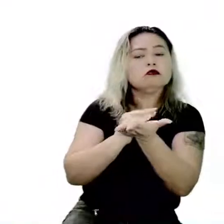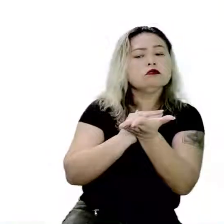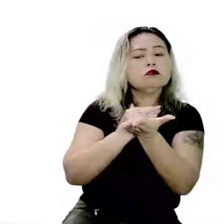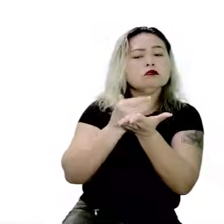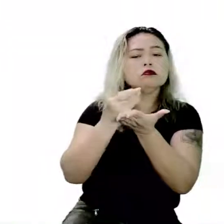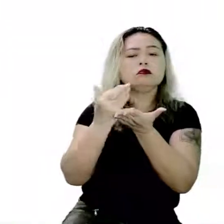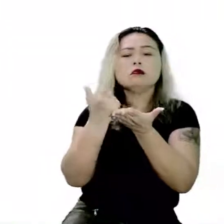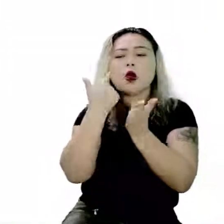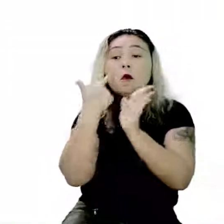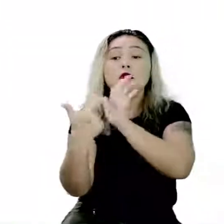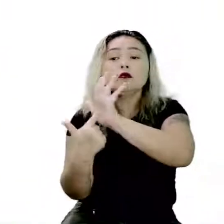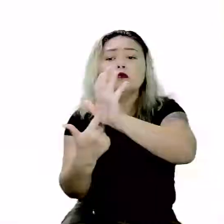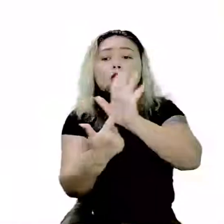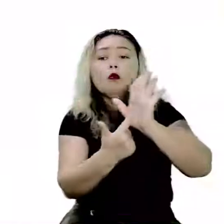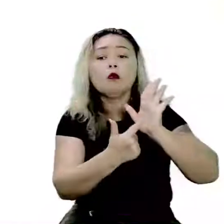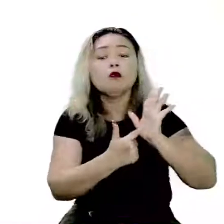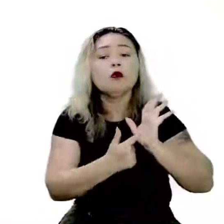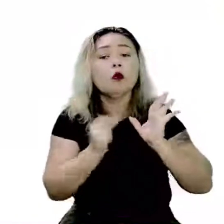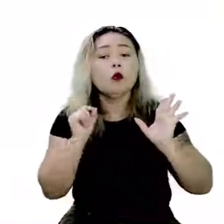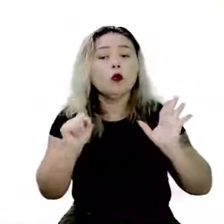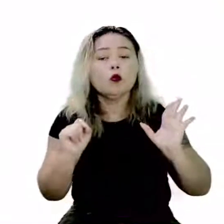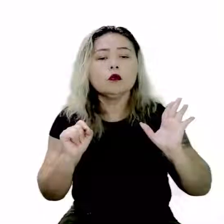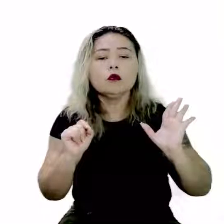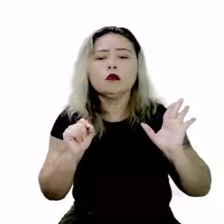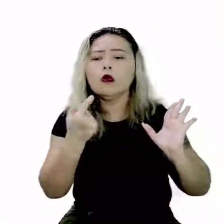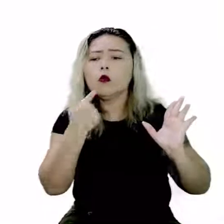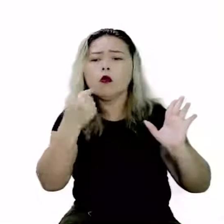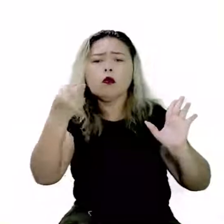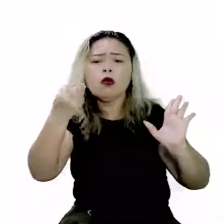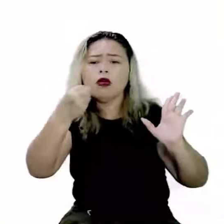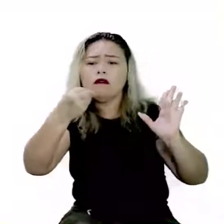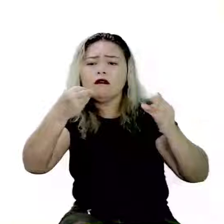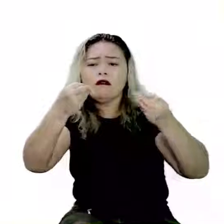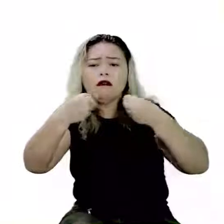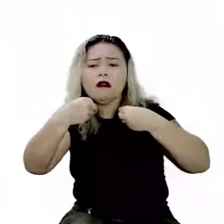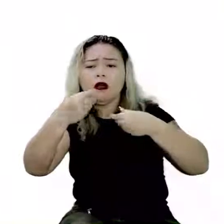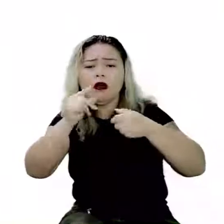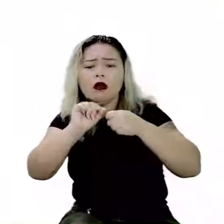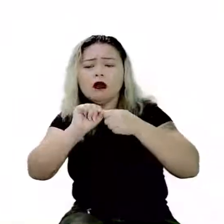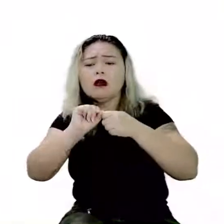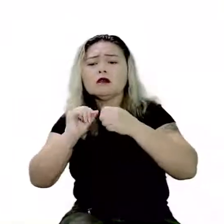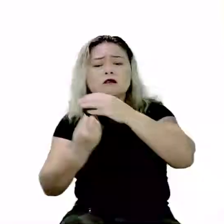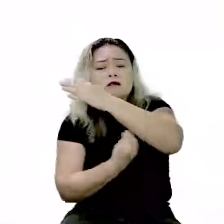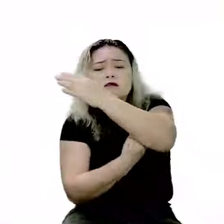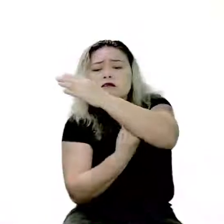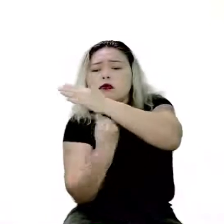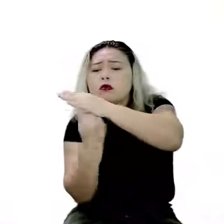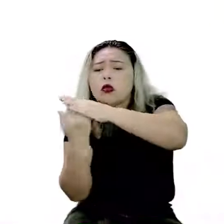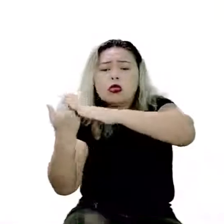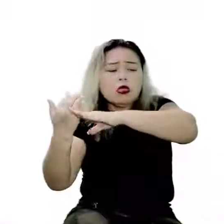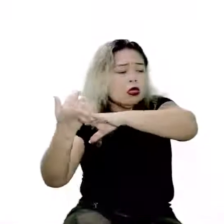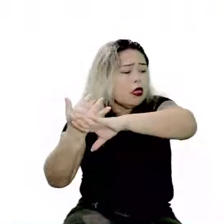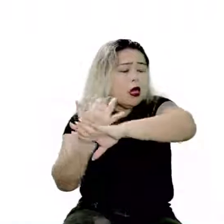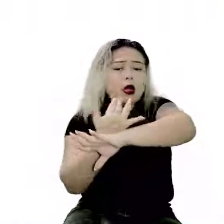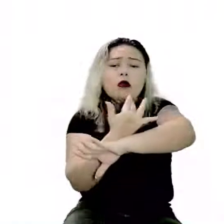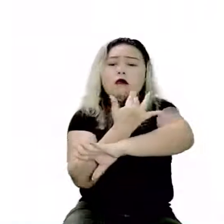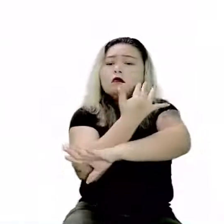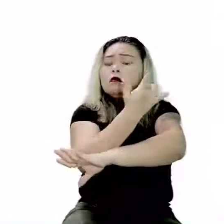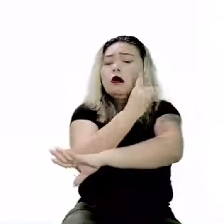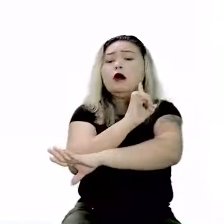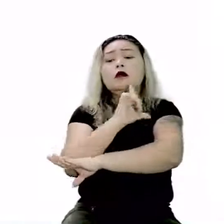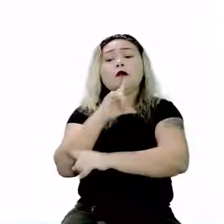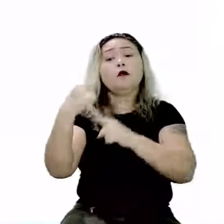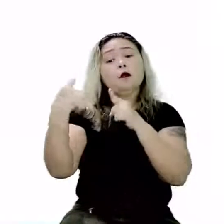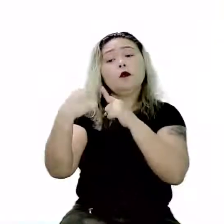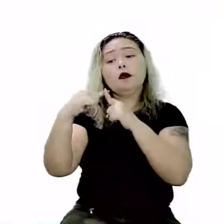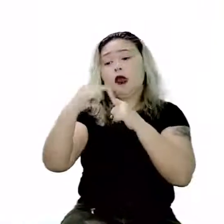começou a demonstrar a fragilidade do meio ambiente em relação à ocupação